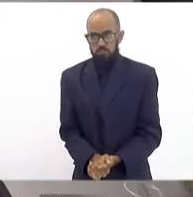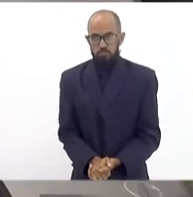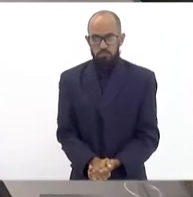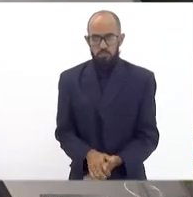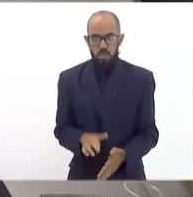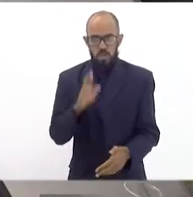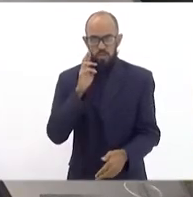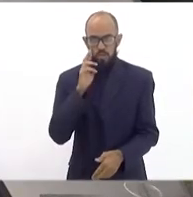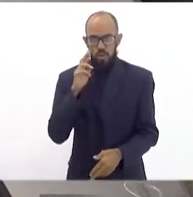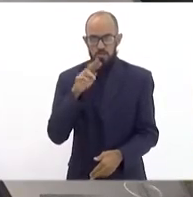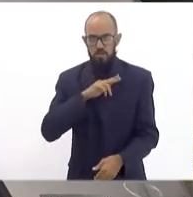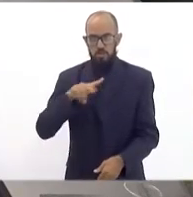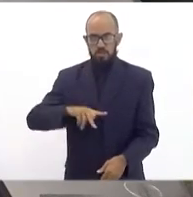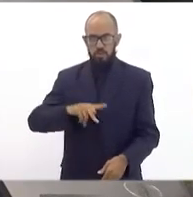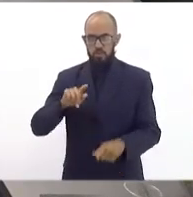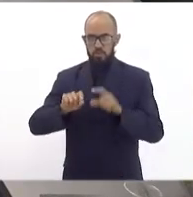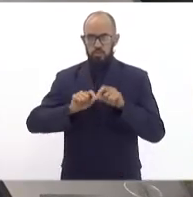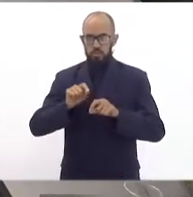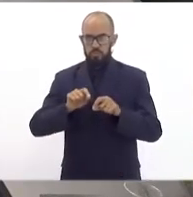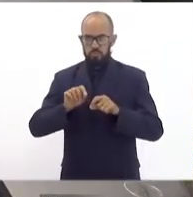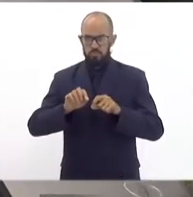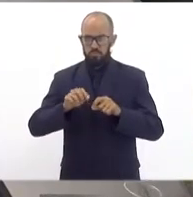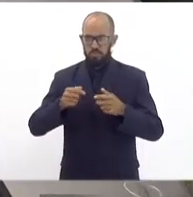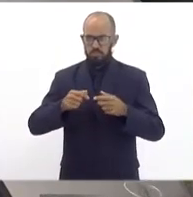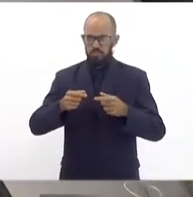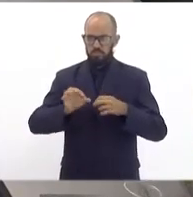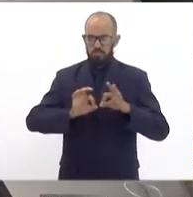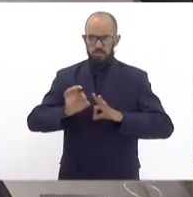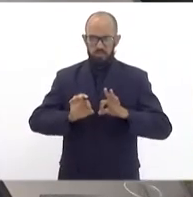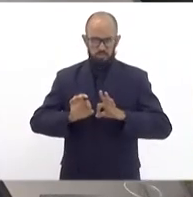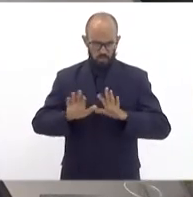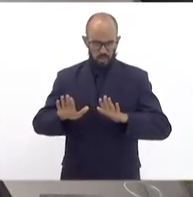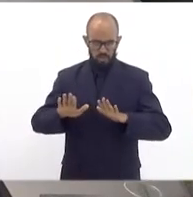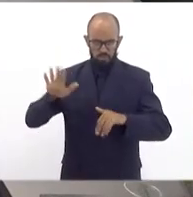presidente. Pois não. Só em questão de ordem.